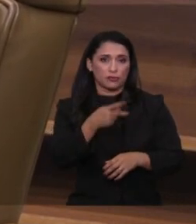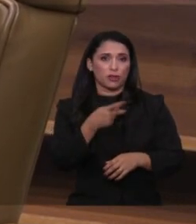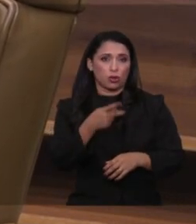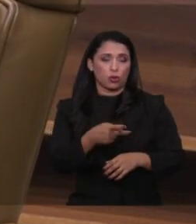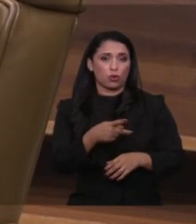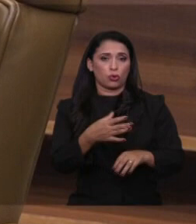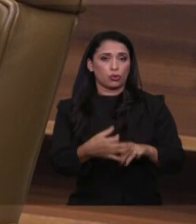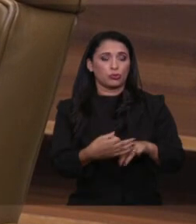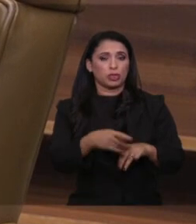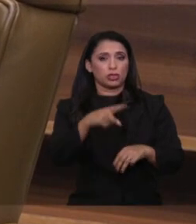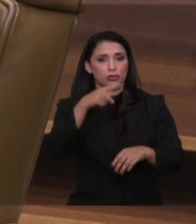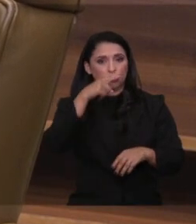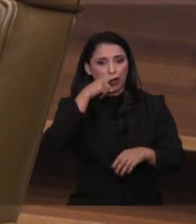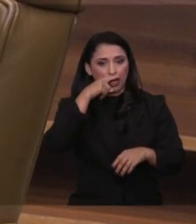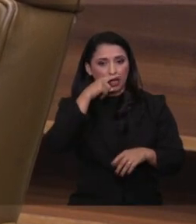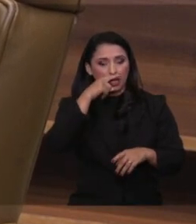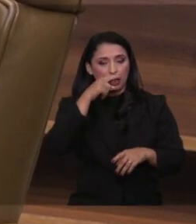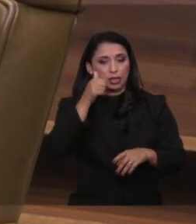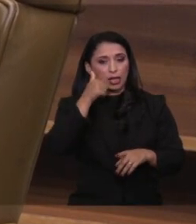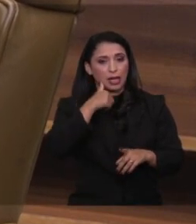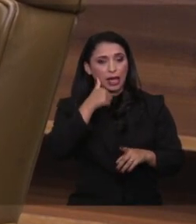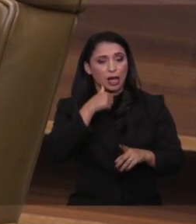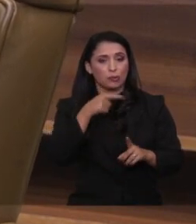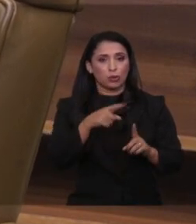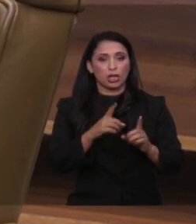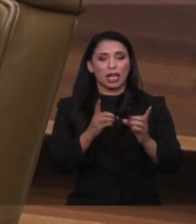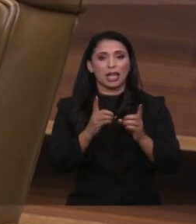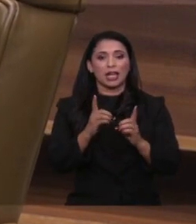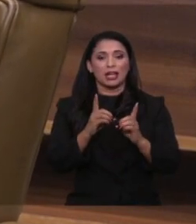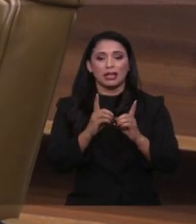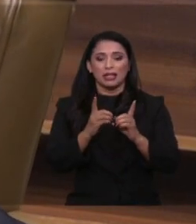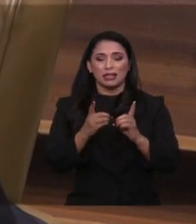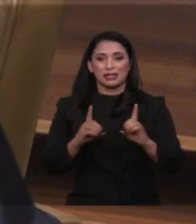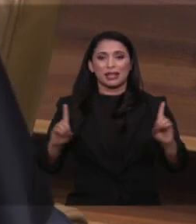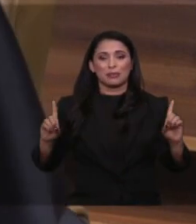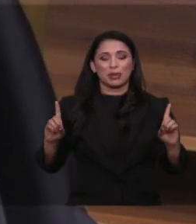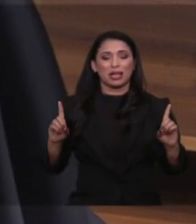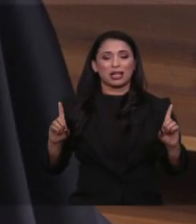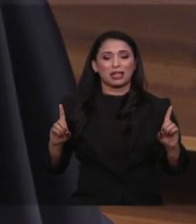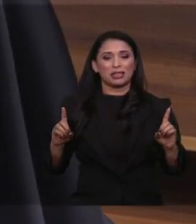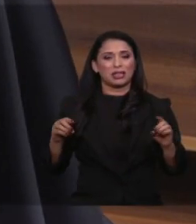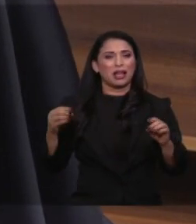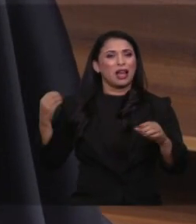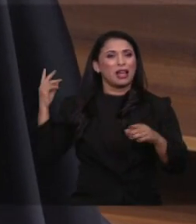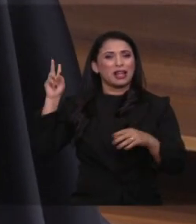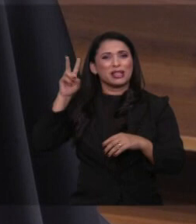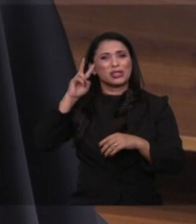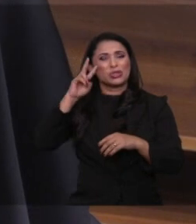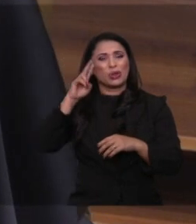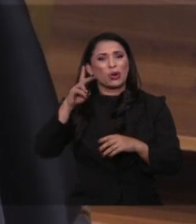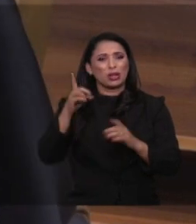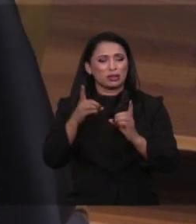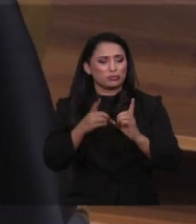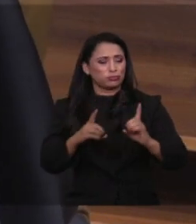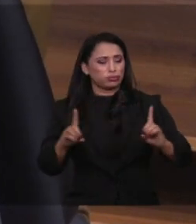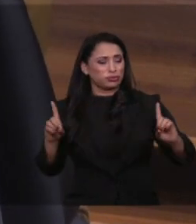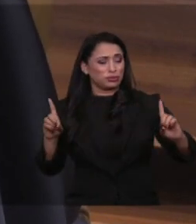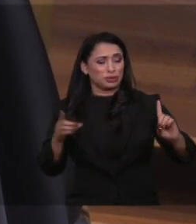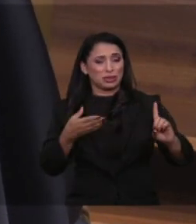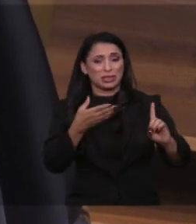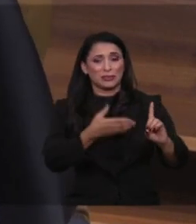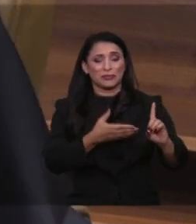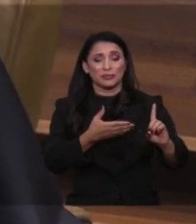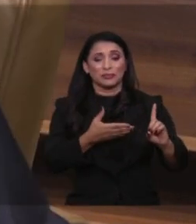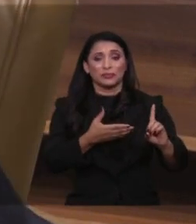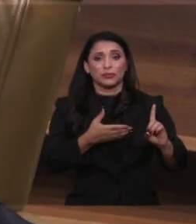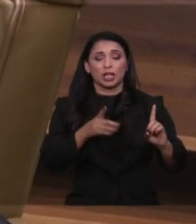palavra para a mulher muito pejorativa, desquitada ao longo da história. Mas qual é a ideia dessa palavra? Ela